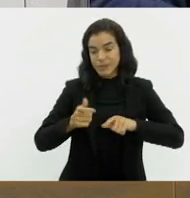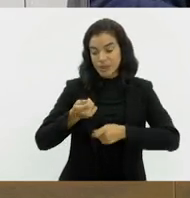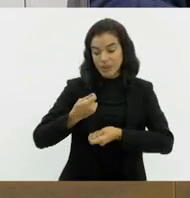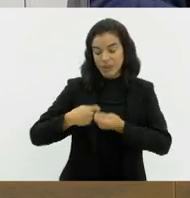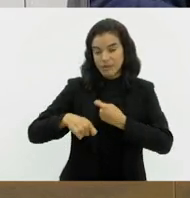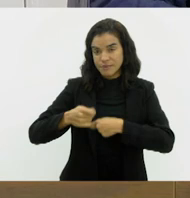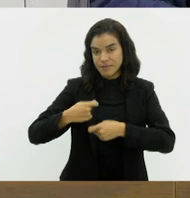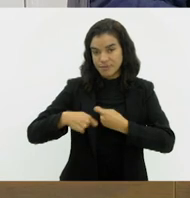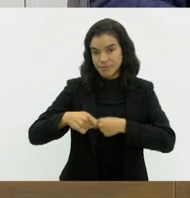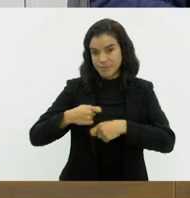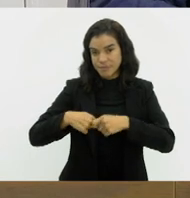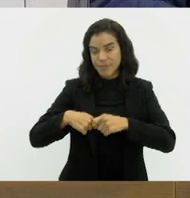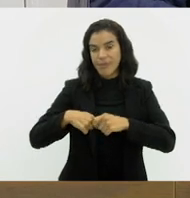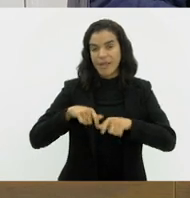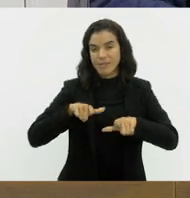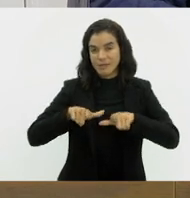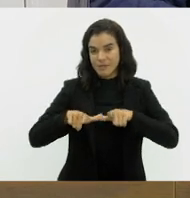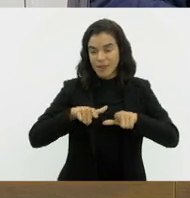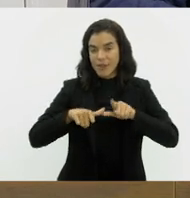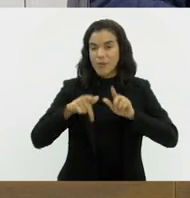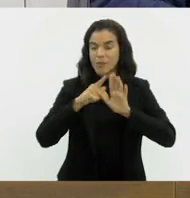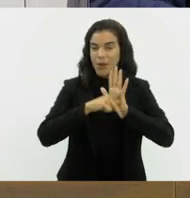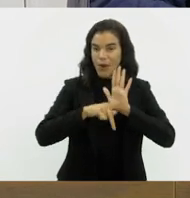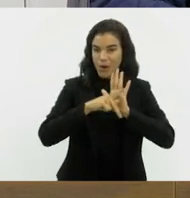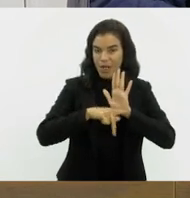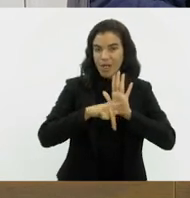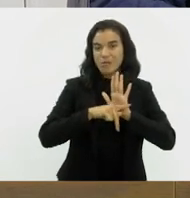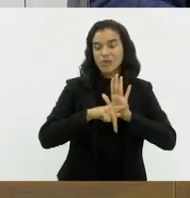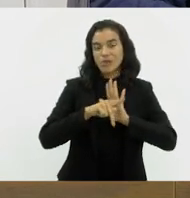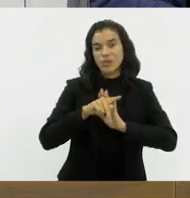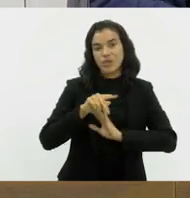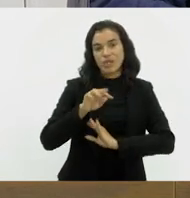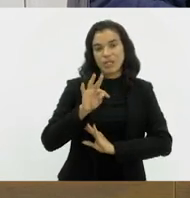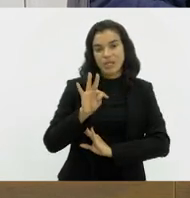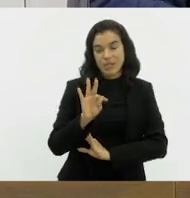administrar as atividades do Programa de Controle de Tuberculose